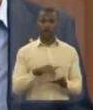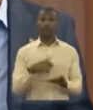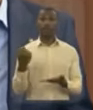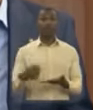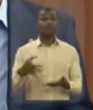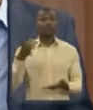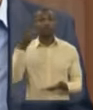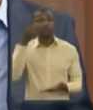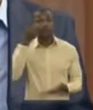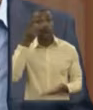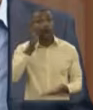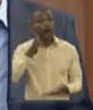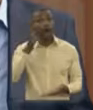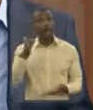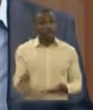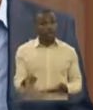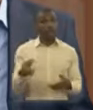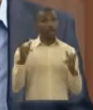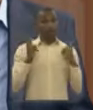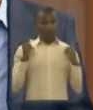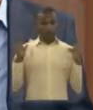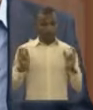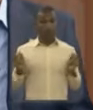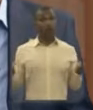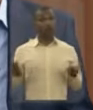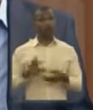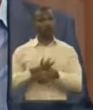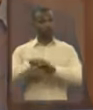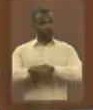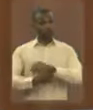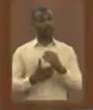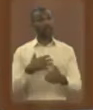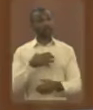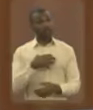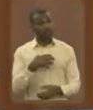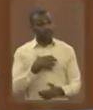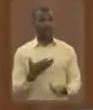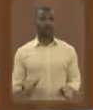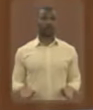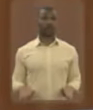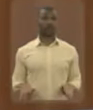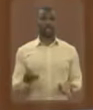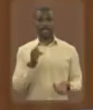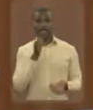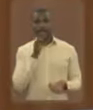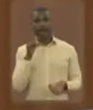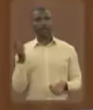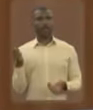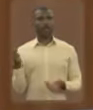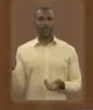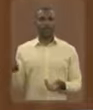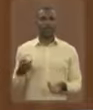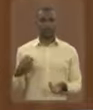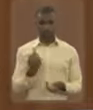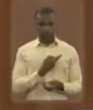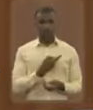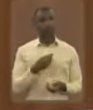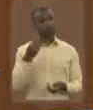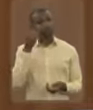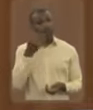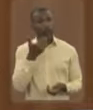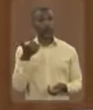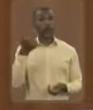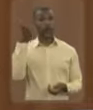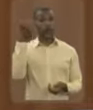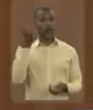que ir lá pessoalmente os motoristas estão hoje com uma segurança então não dá para você entrar nesse caminho fizemos e vamos continuar melhorando